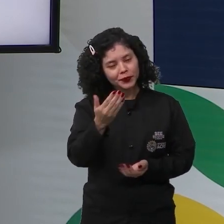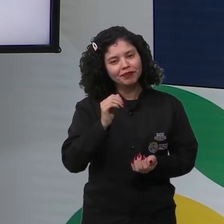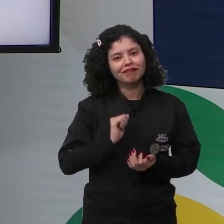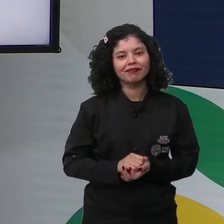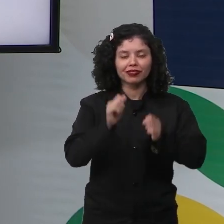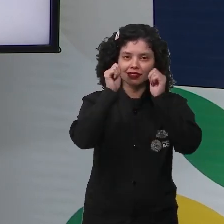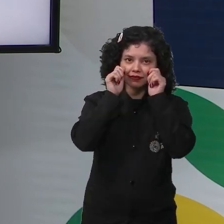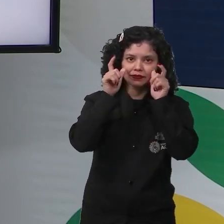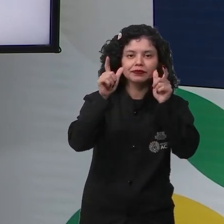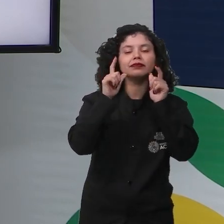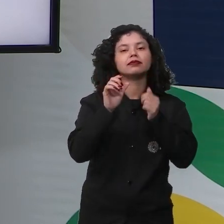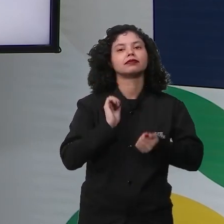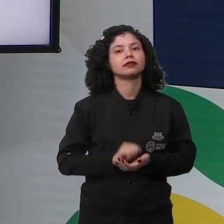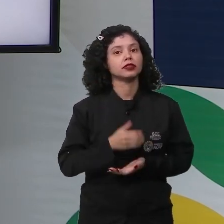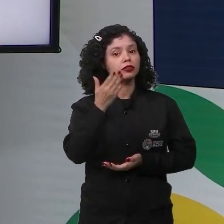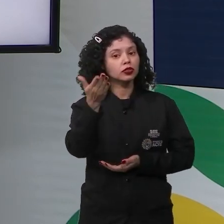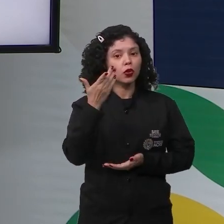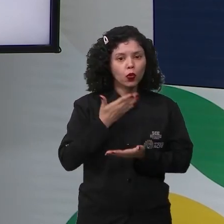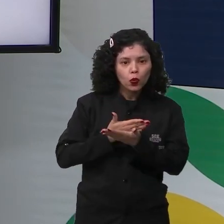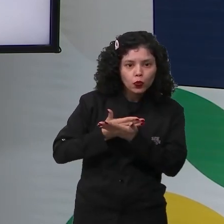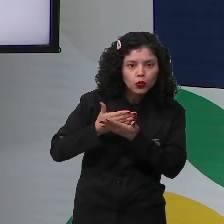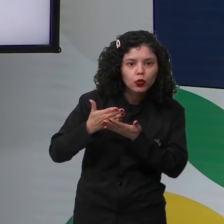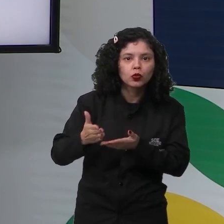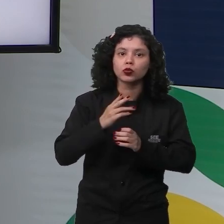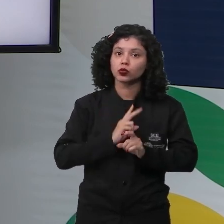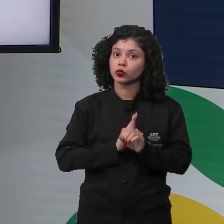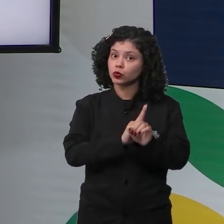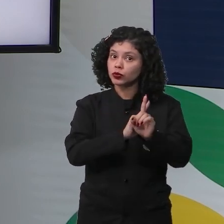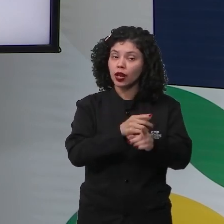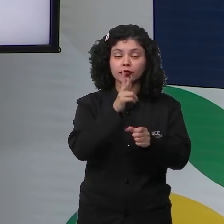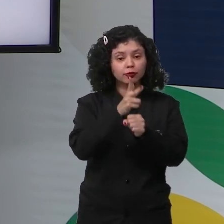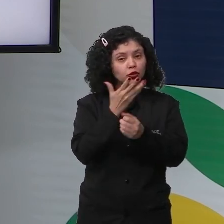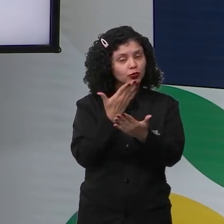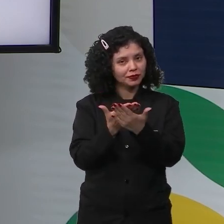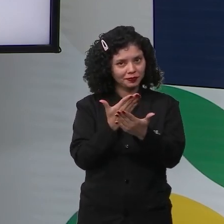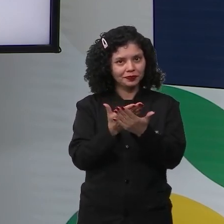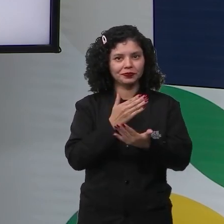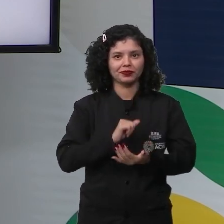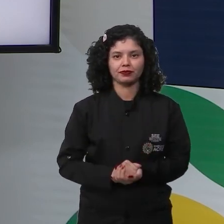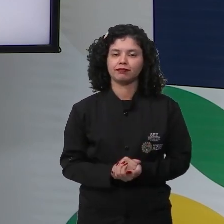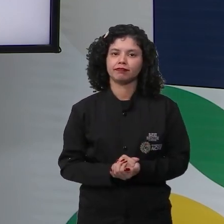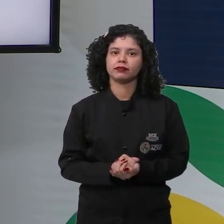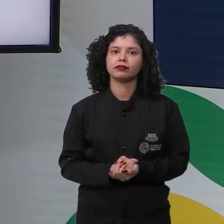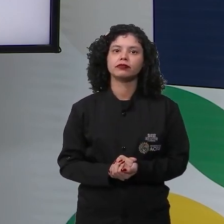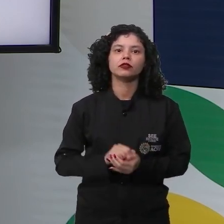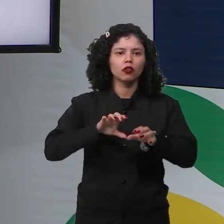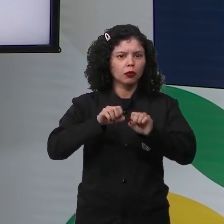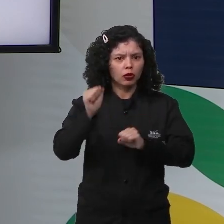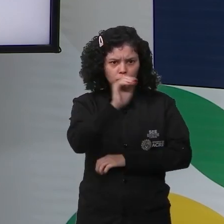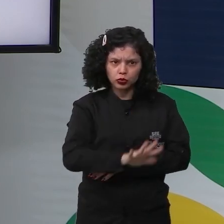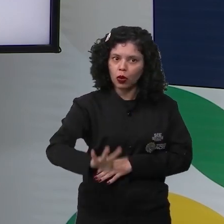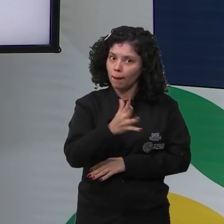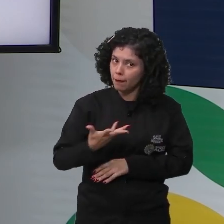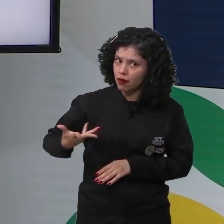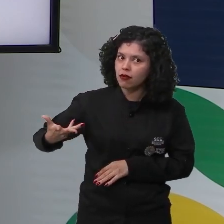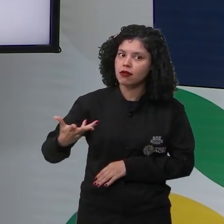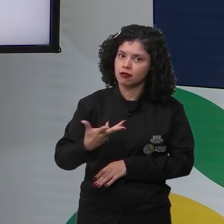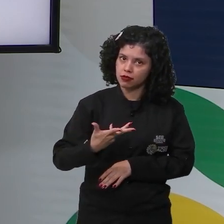sua atenção para que você comece a acompanhar esta videoaula de formação geral